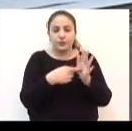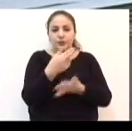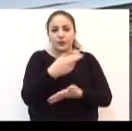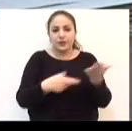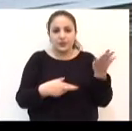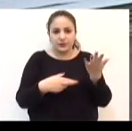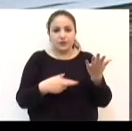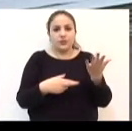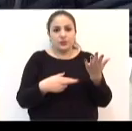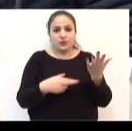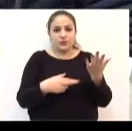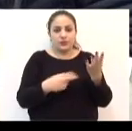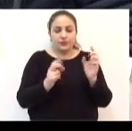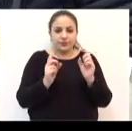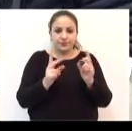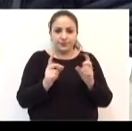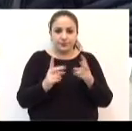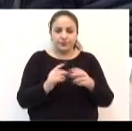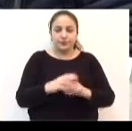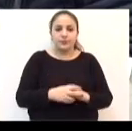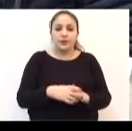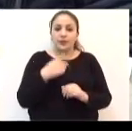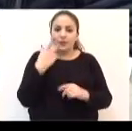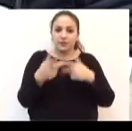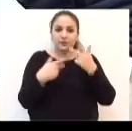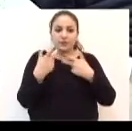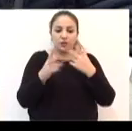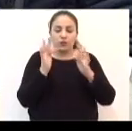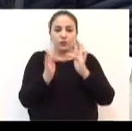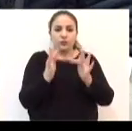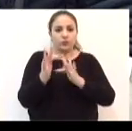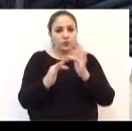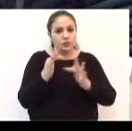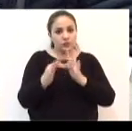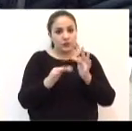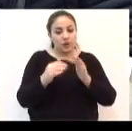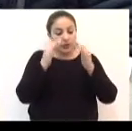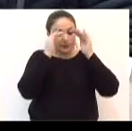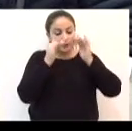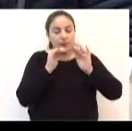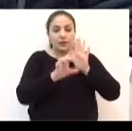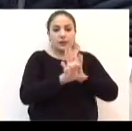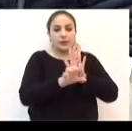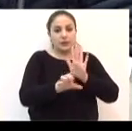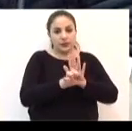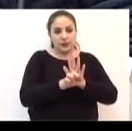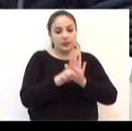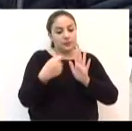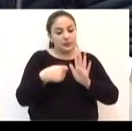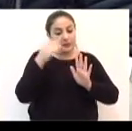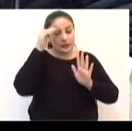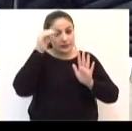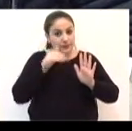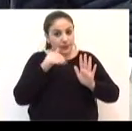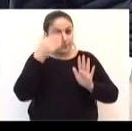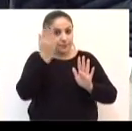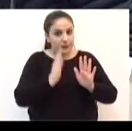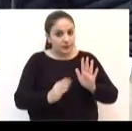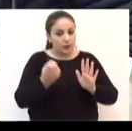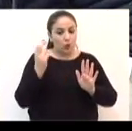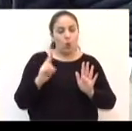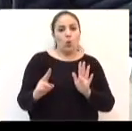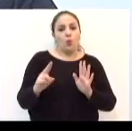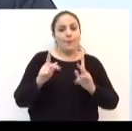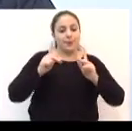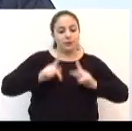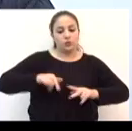mercadorias apreendidas. Ele comentou que sua função é executar a lei, que deve ser respeitada por brasileiros ou